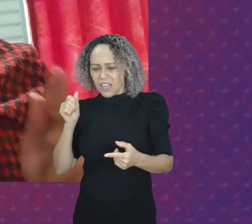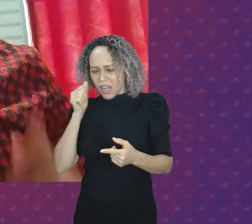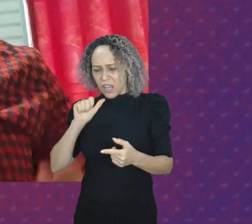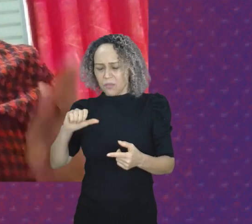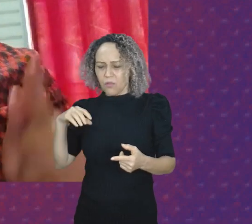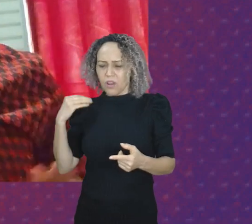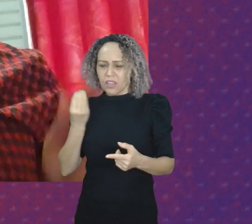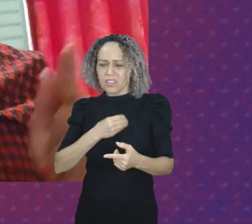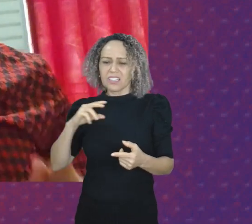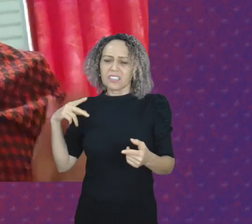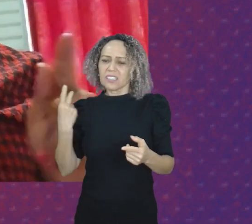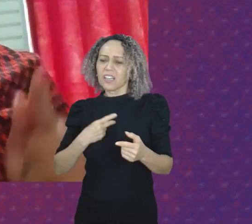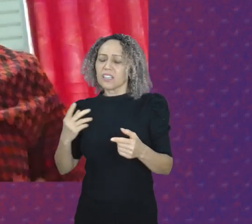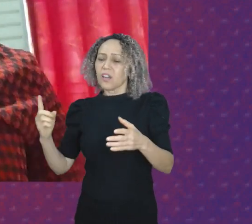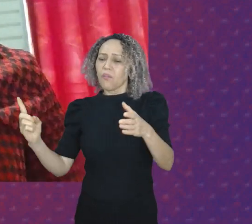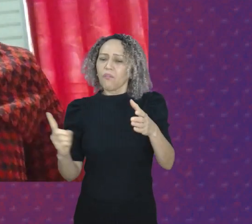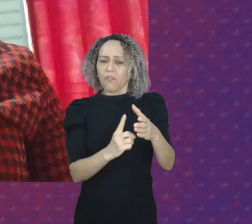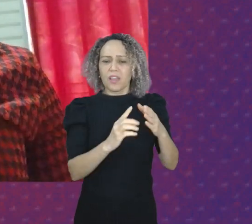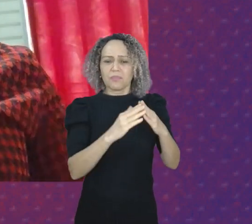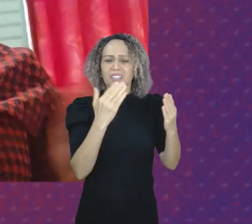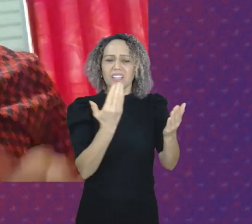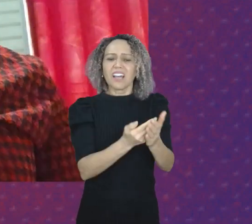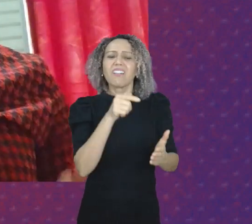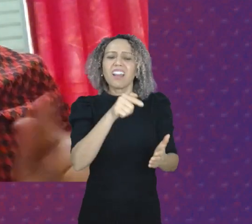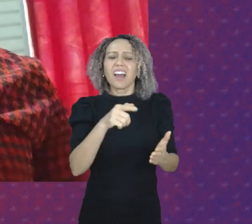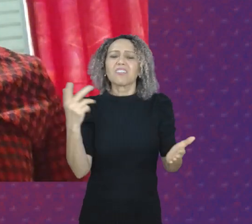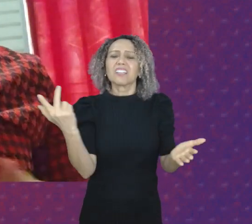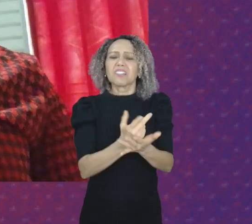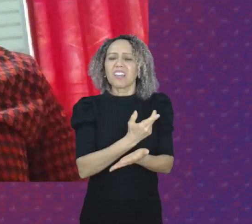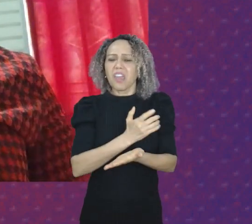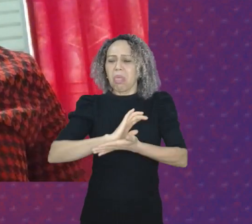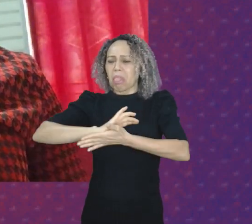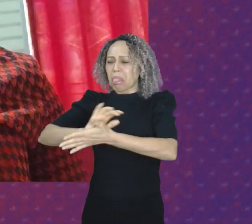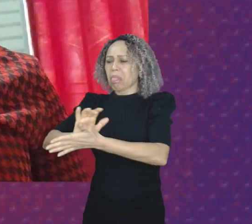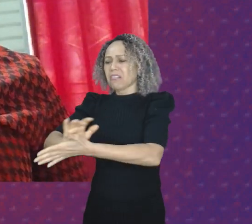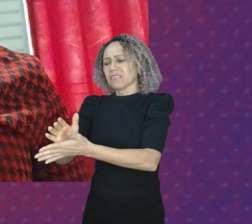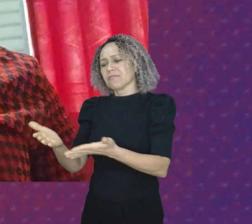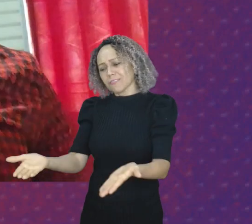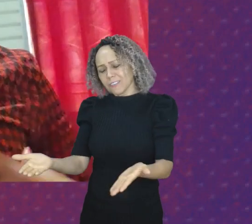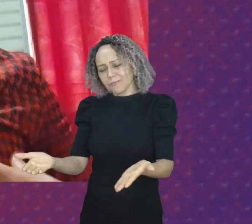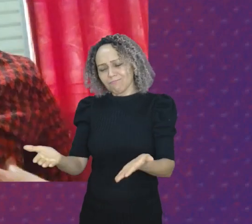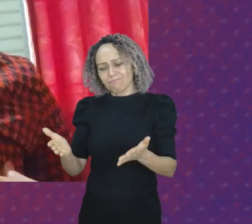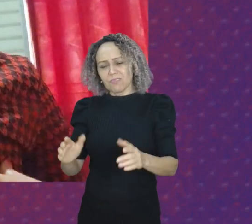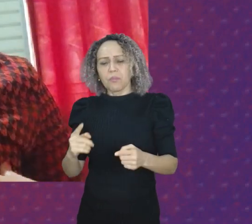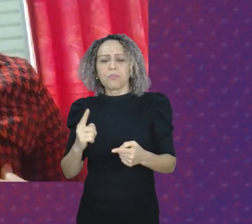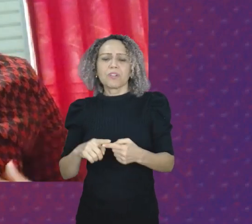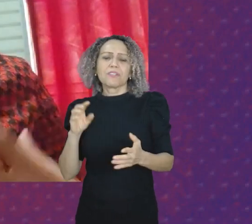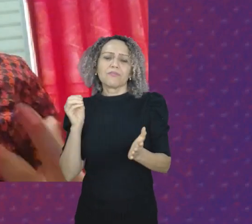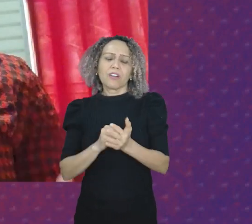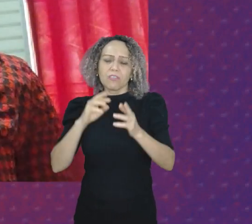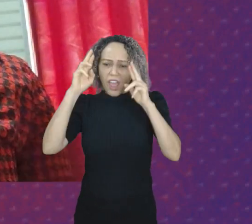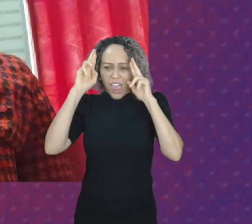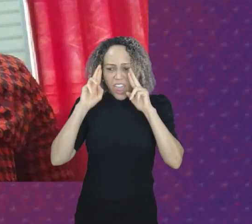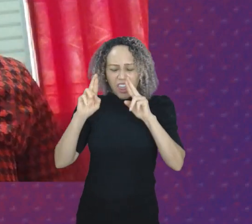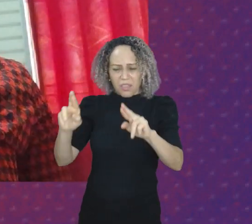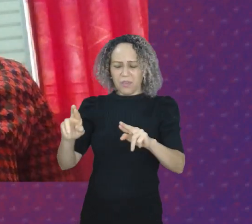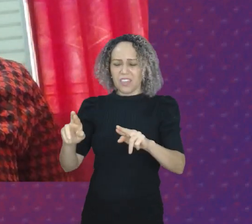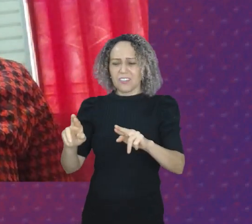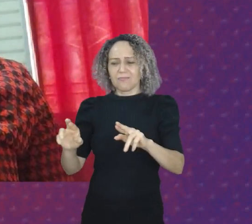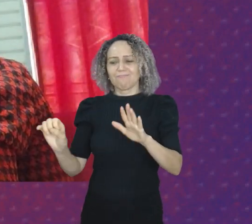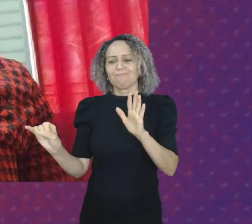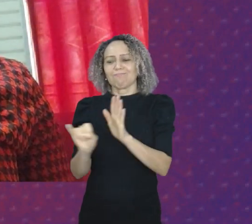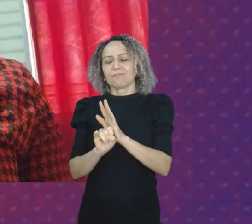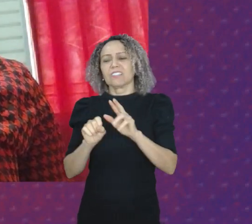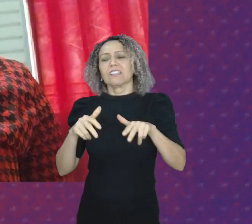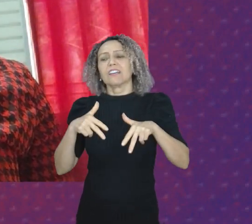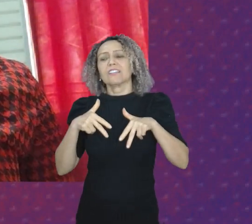isso pelo simples fato de ser mulher trans, do não respeito à identidade de gênero dela. Imagina só eu chegar com o corpo de